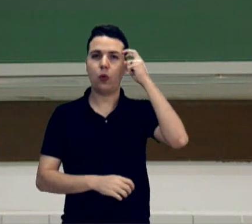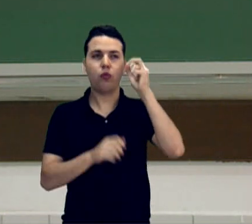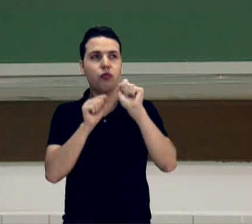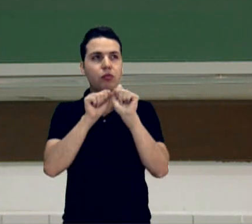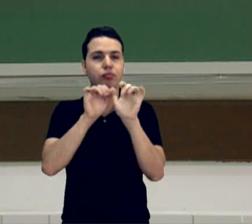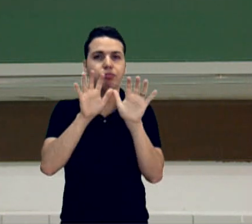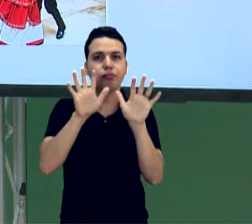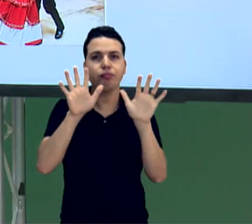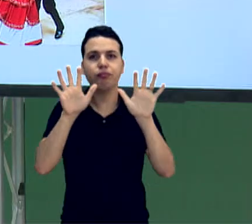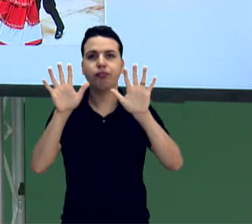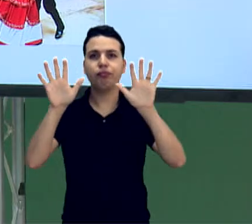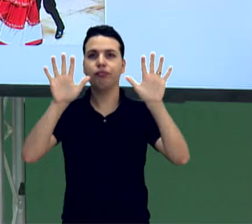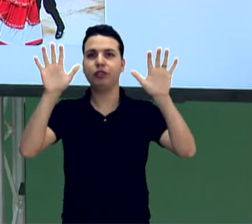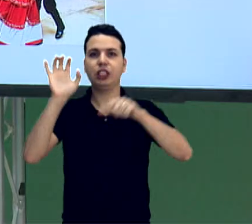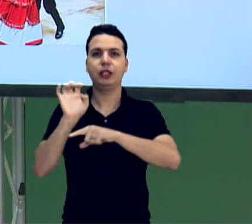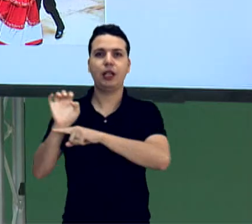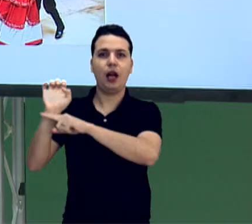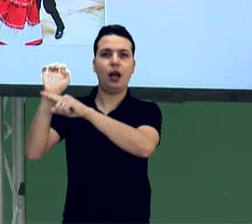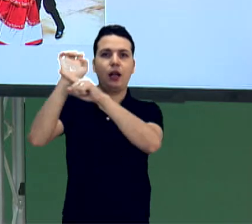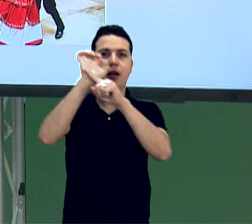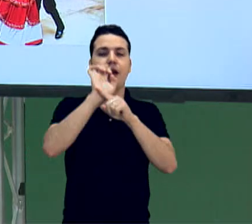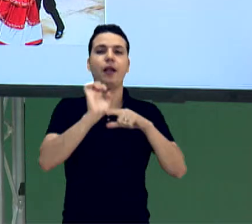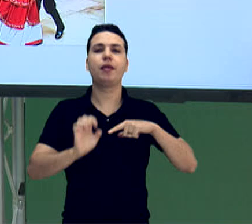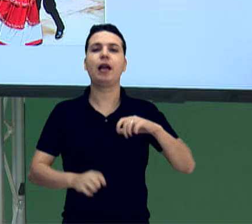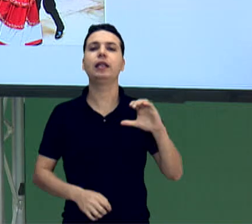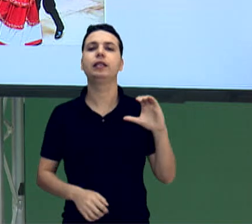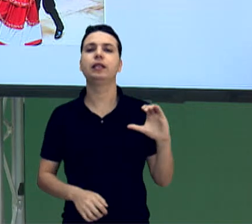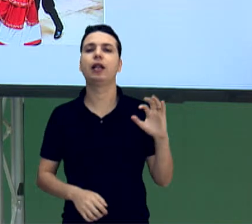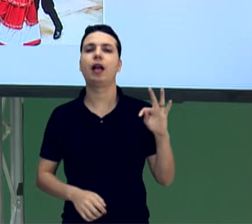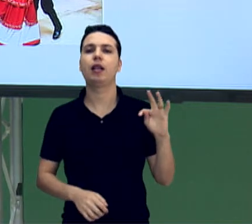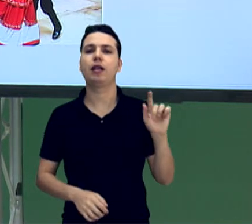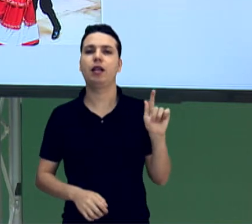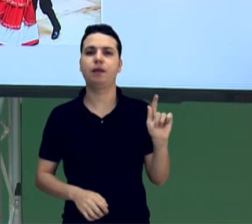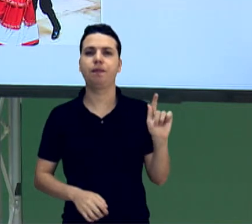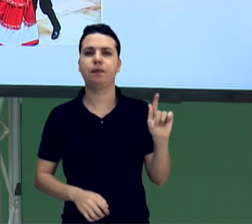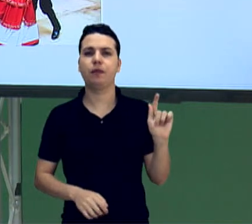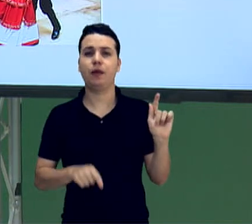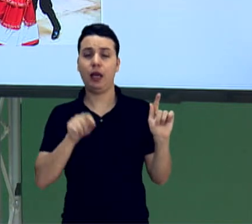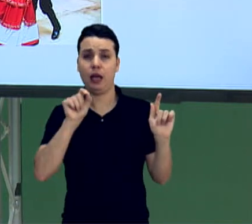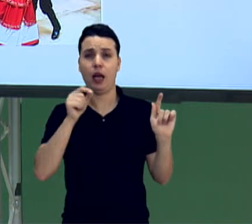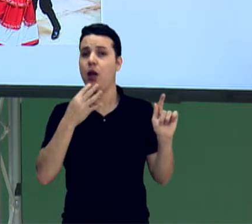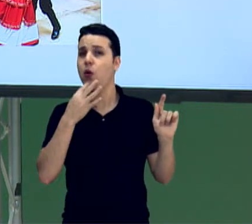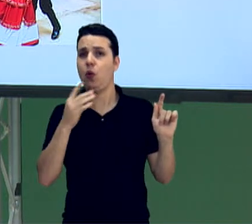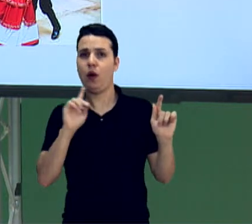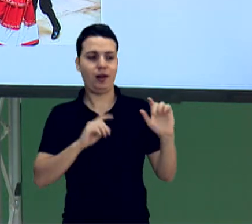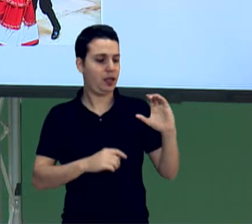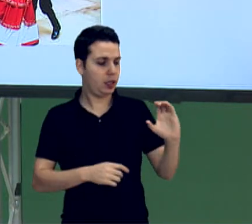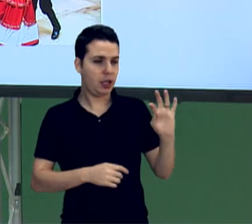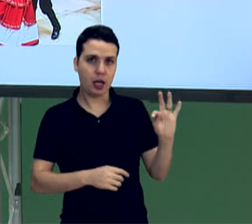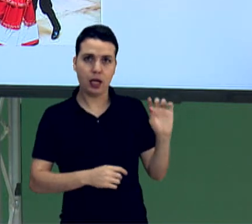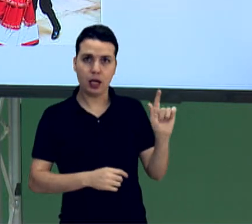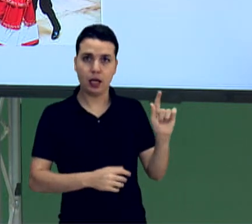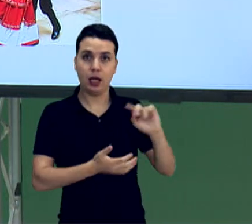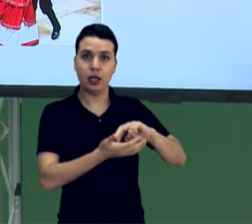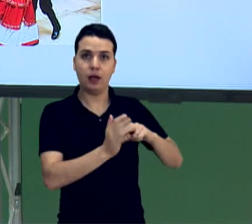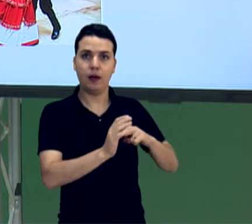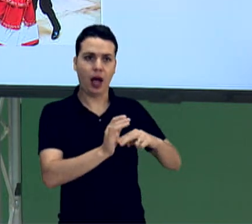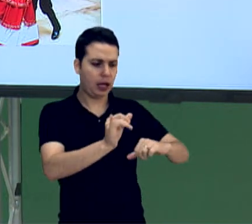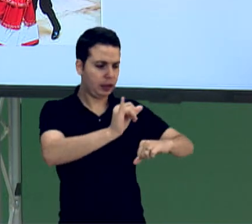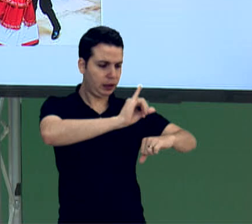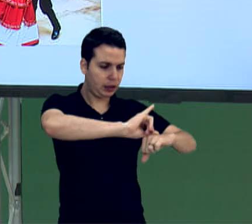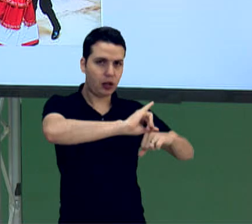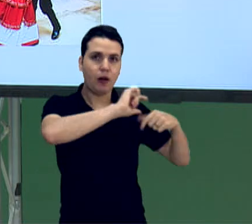do Brasil, nós temos CTGs. Quem nunca ouviu falar? CTG significa Centro de